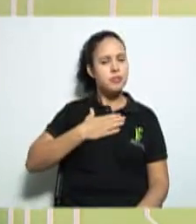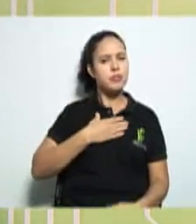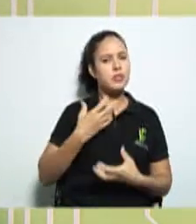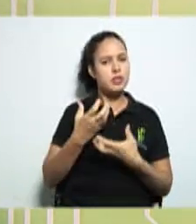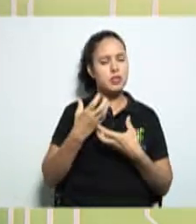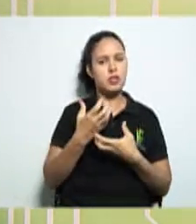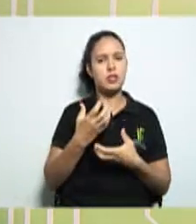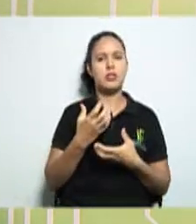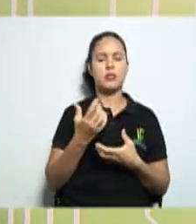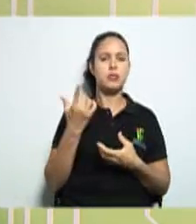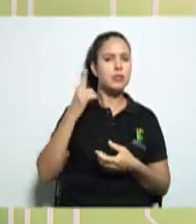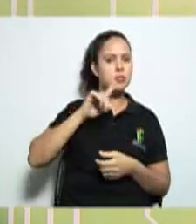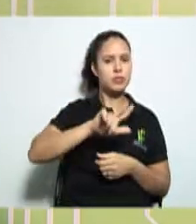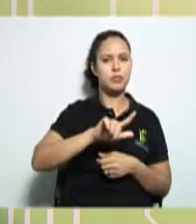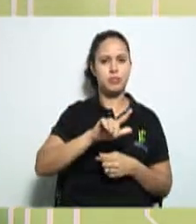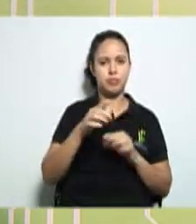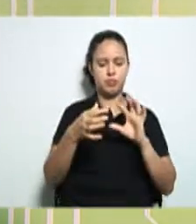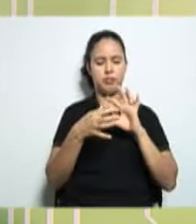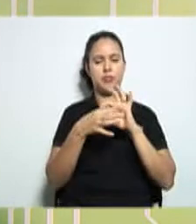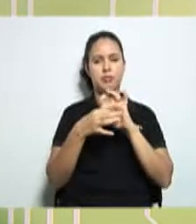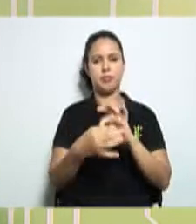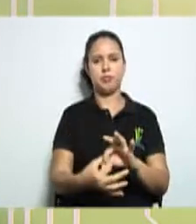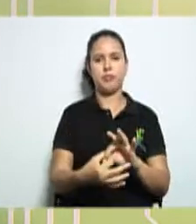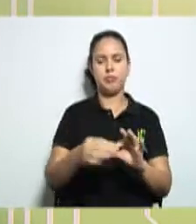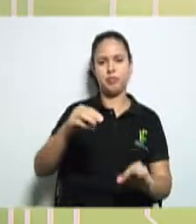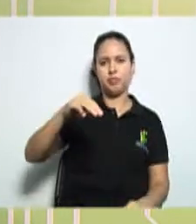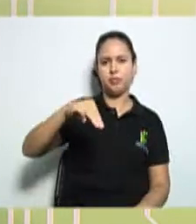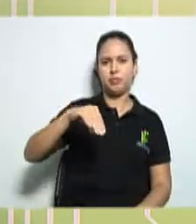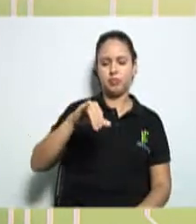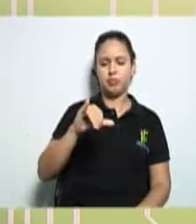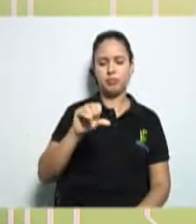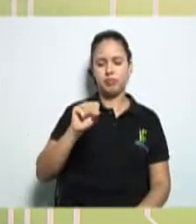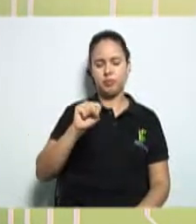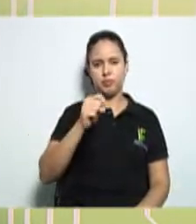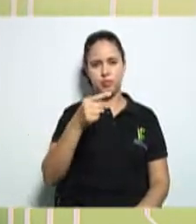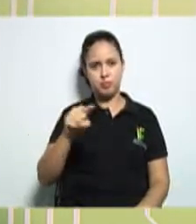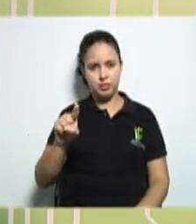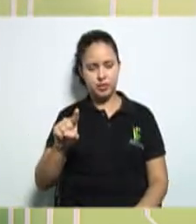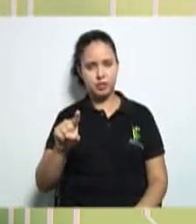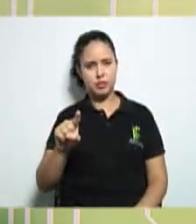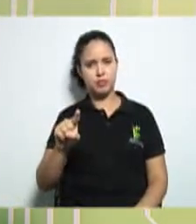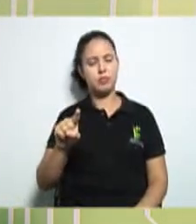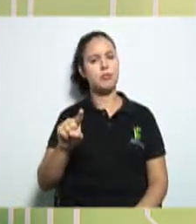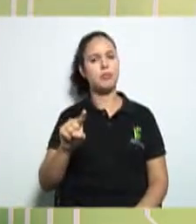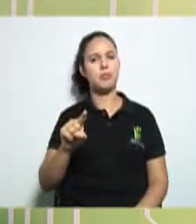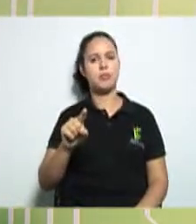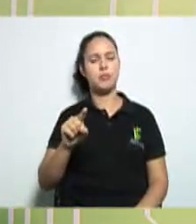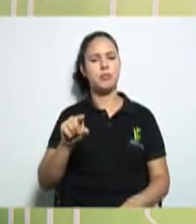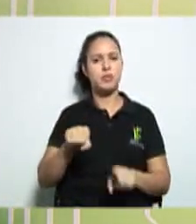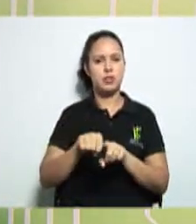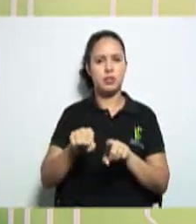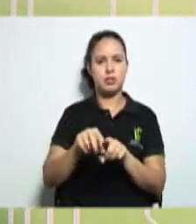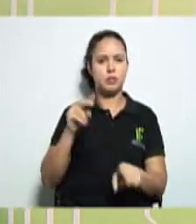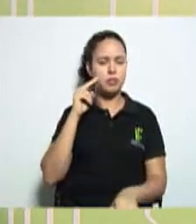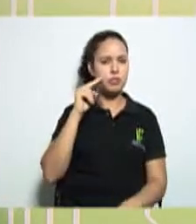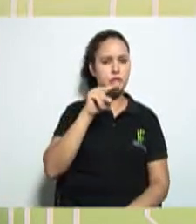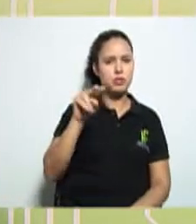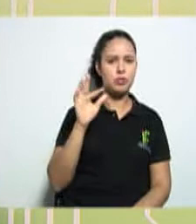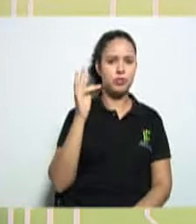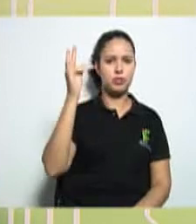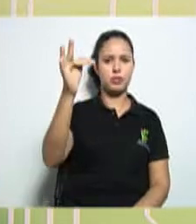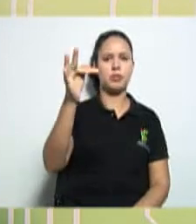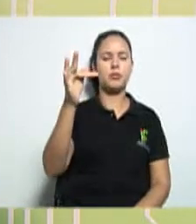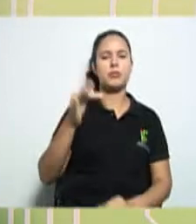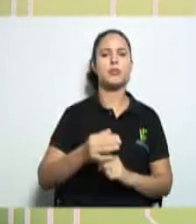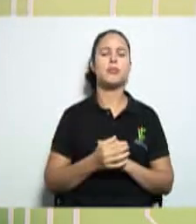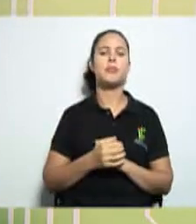que está ligado à tua missão e à visão de futuro, aquilo que você quer se tornar. Então,